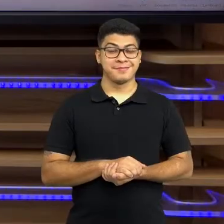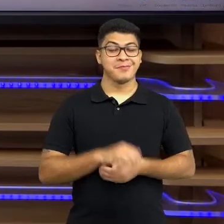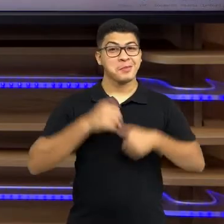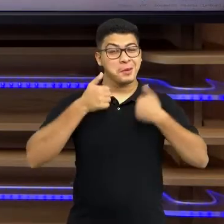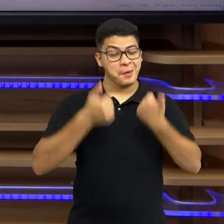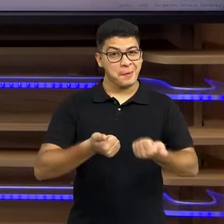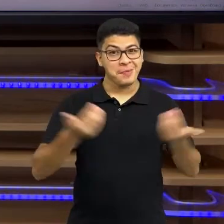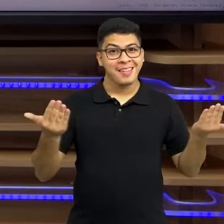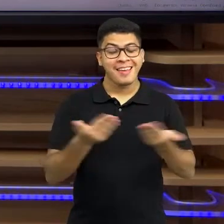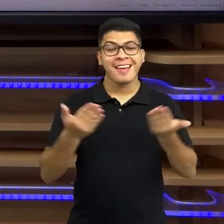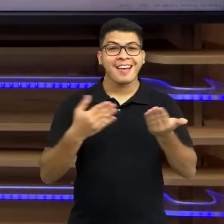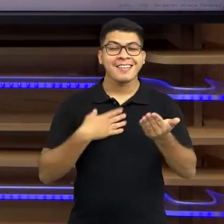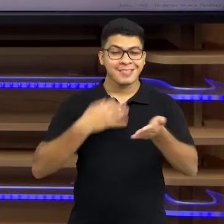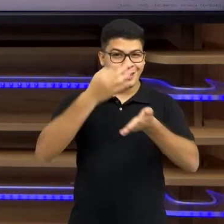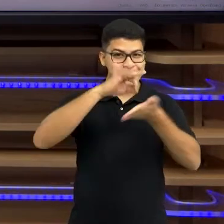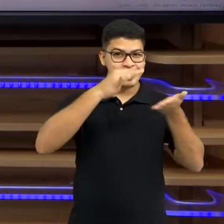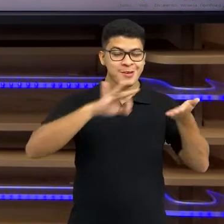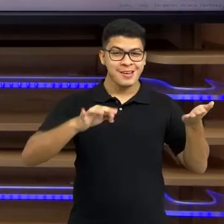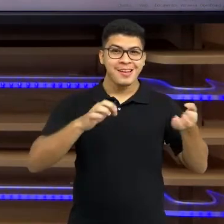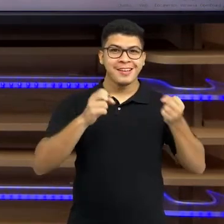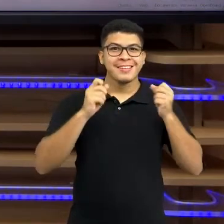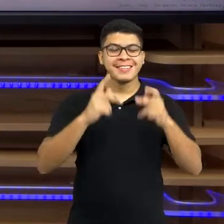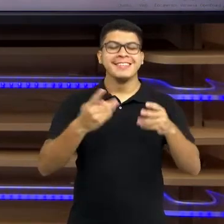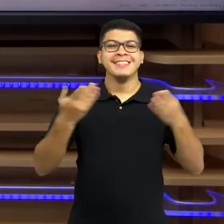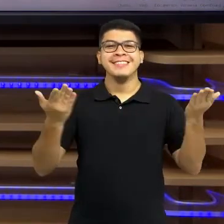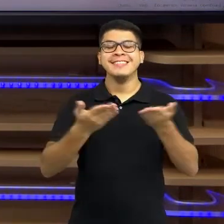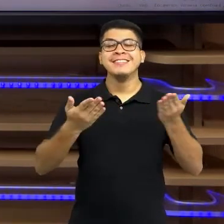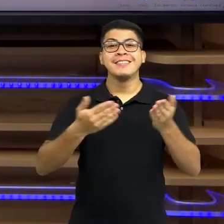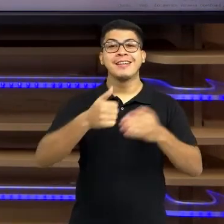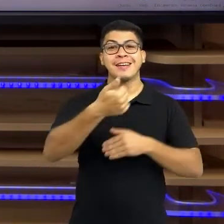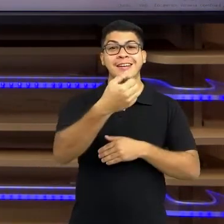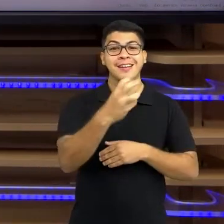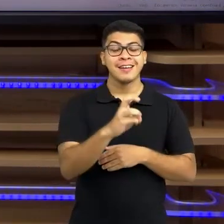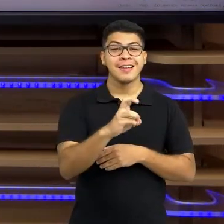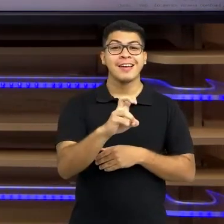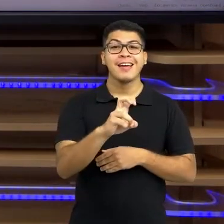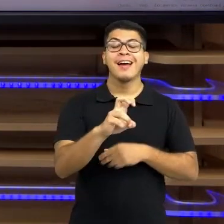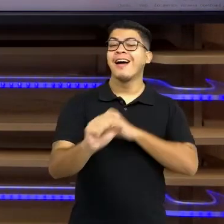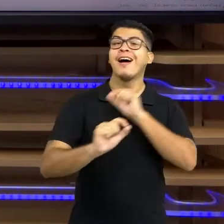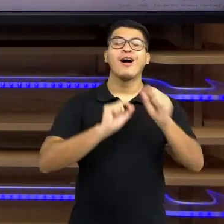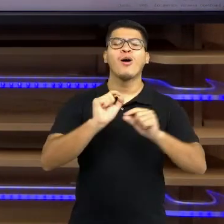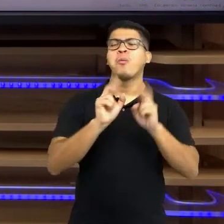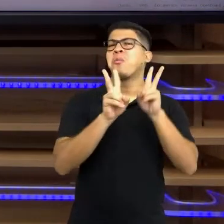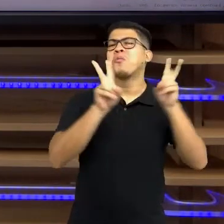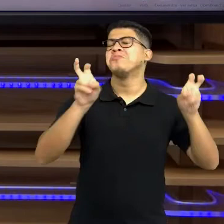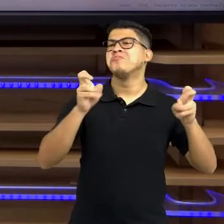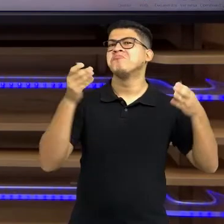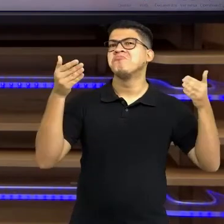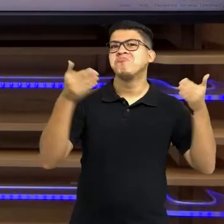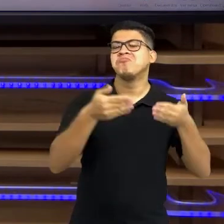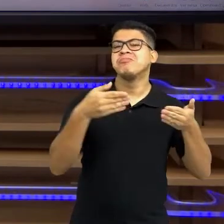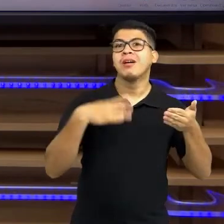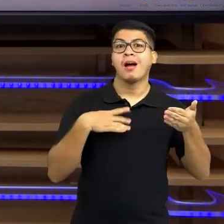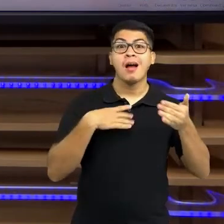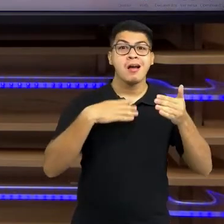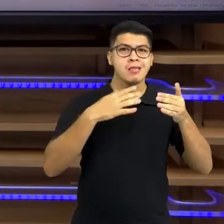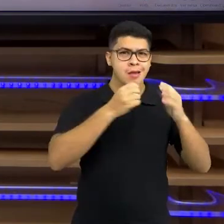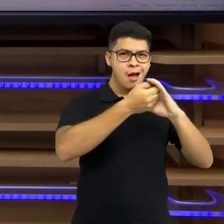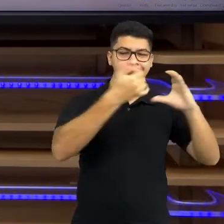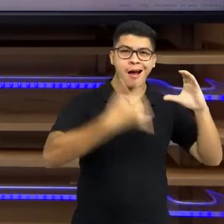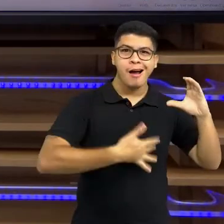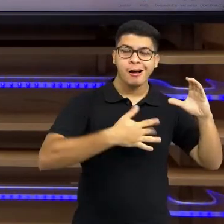Muito bem, pessoal, vamos agora à correção. Correção da questão de número 15, que é uma questão relacionada às características